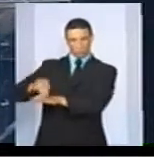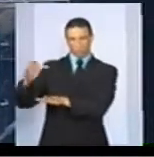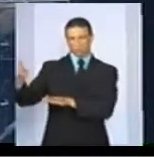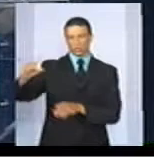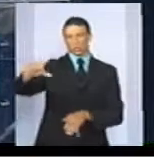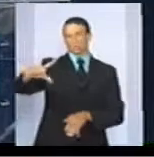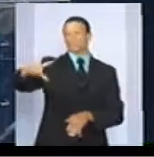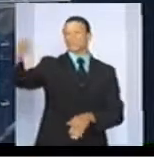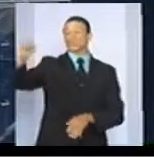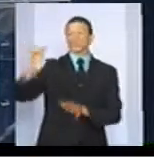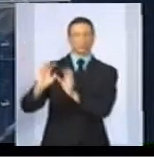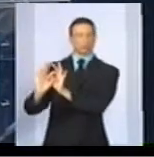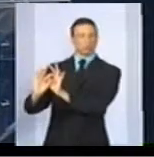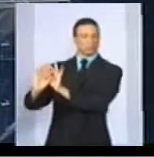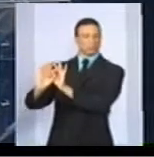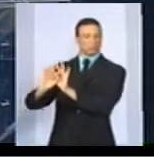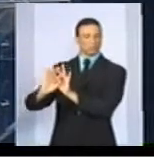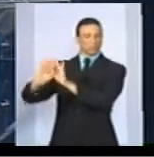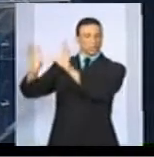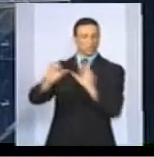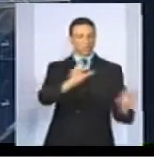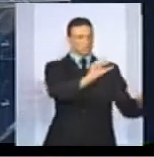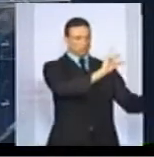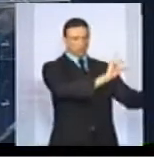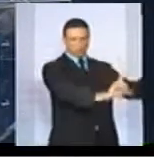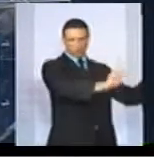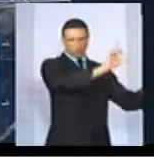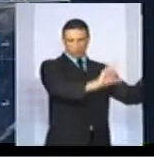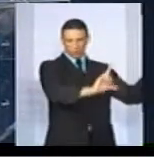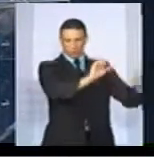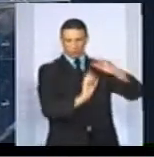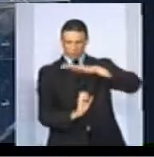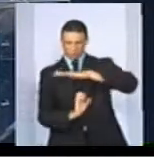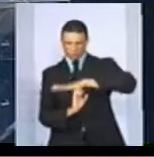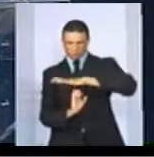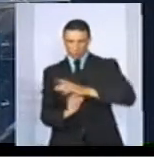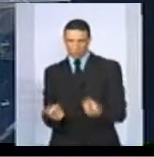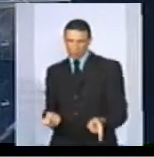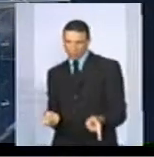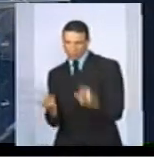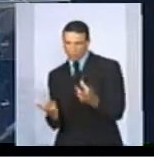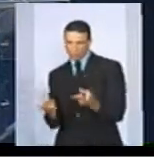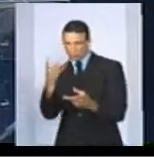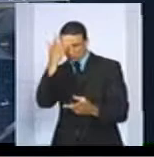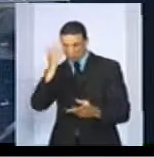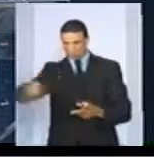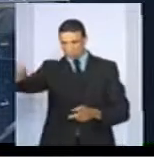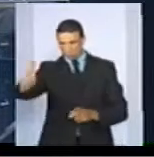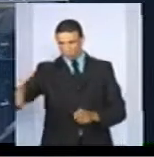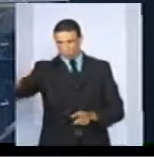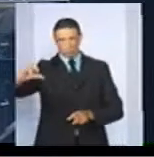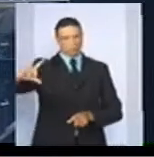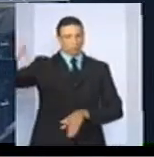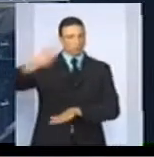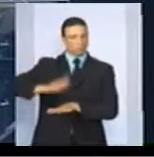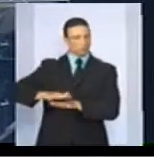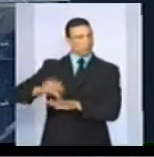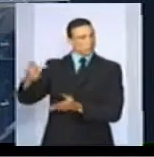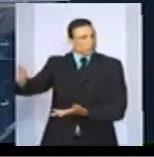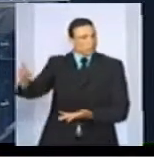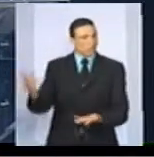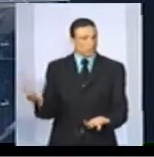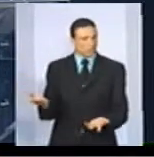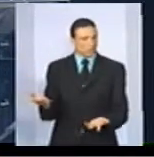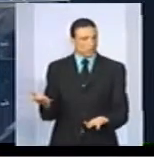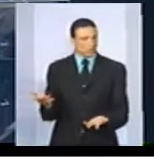livremente os serviços prestados por essas empresas ora eminente relator se